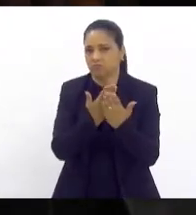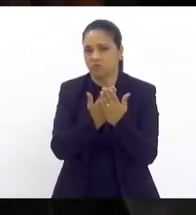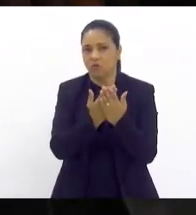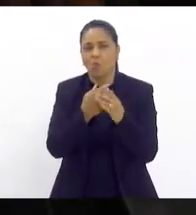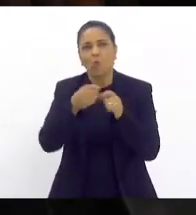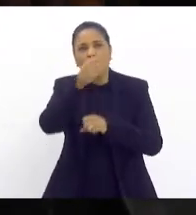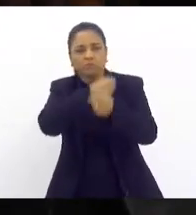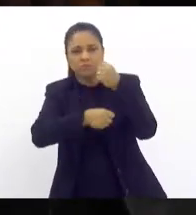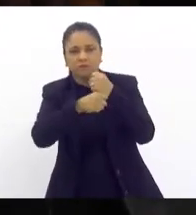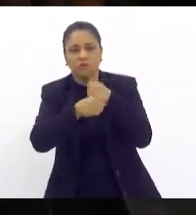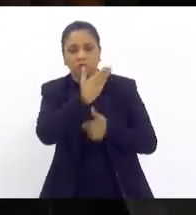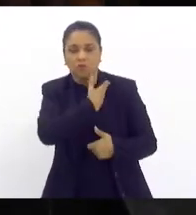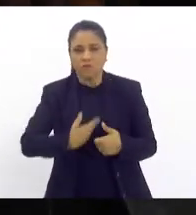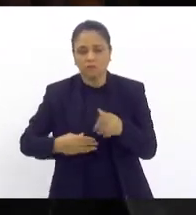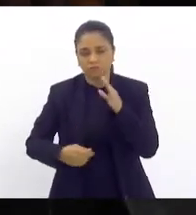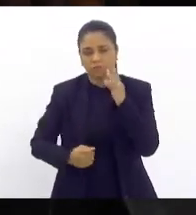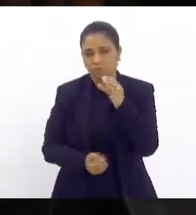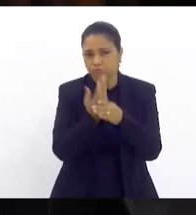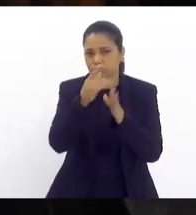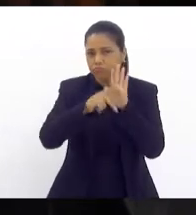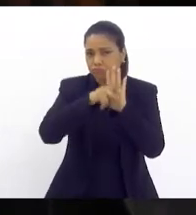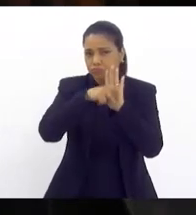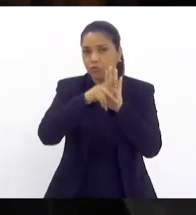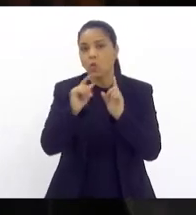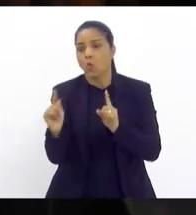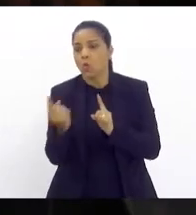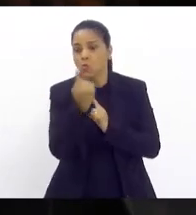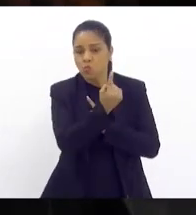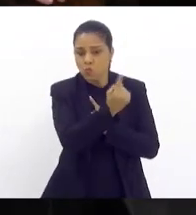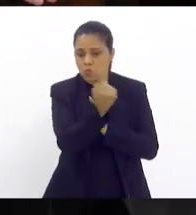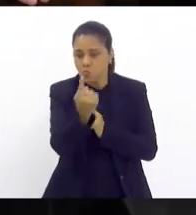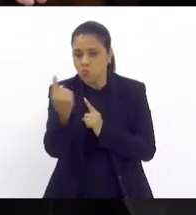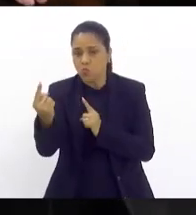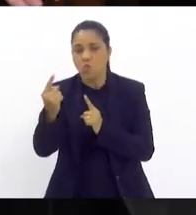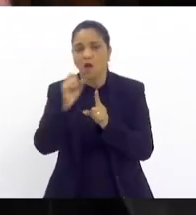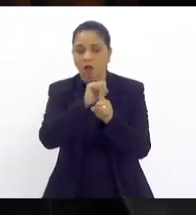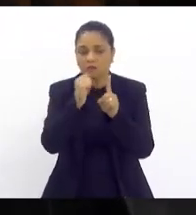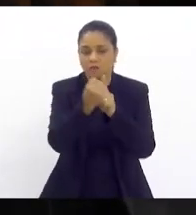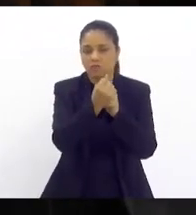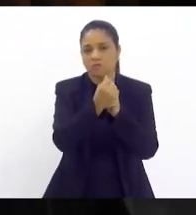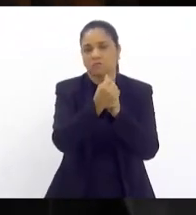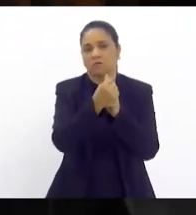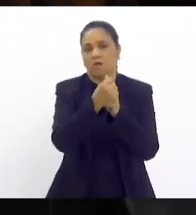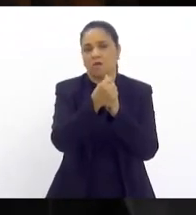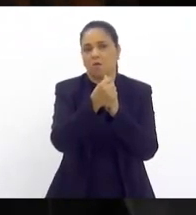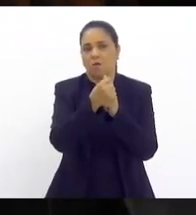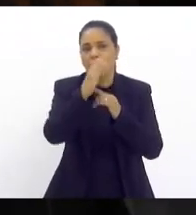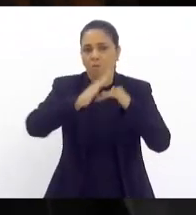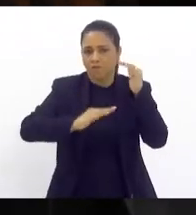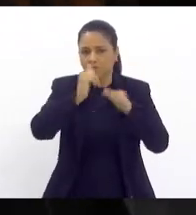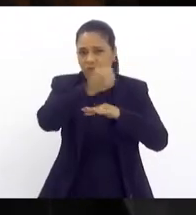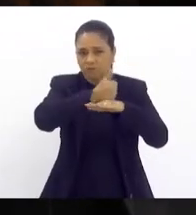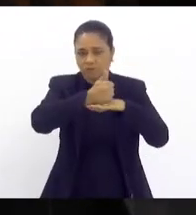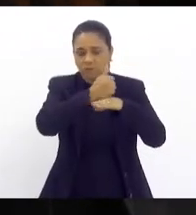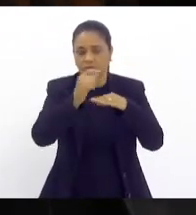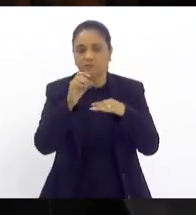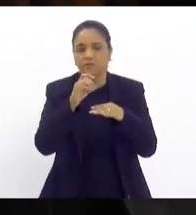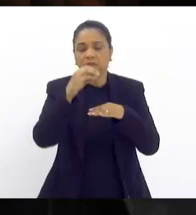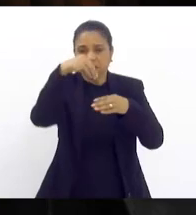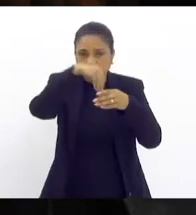criou um projeto que botou uma assistente social em cada escola no ano passado a gente se reuniu com o governo